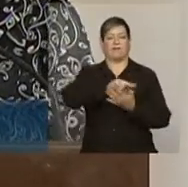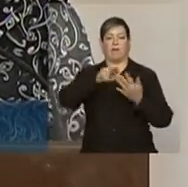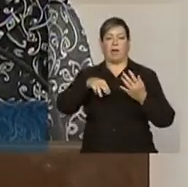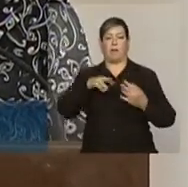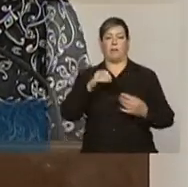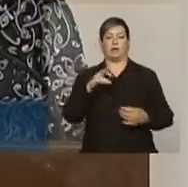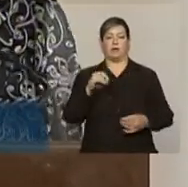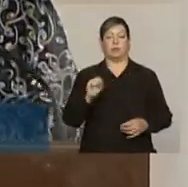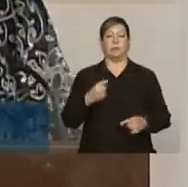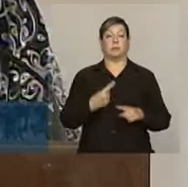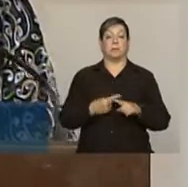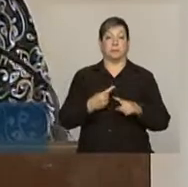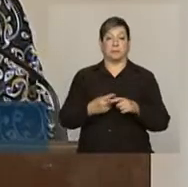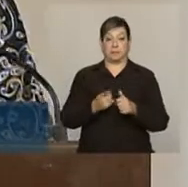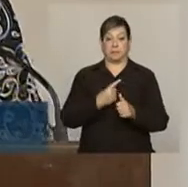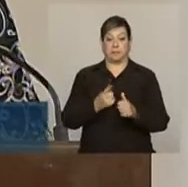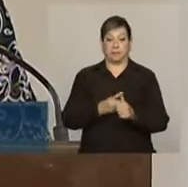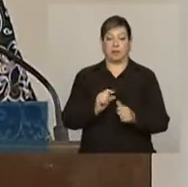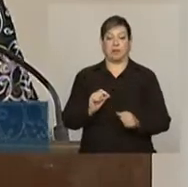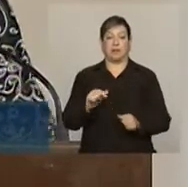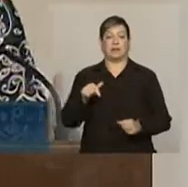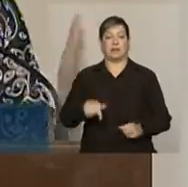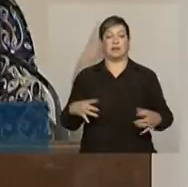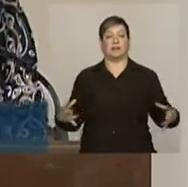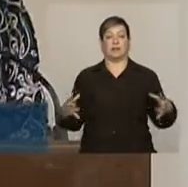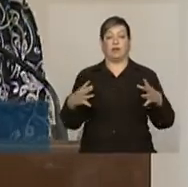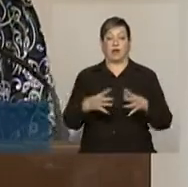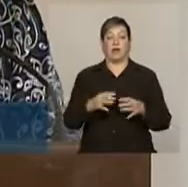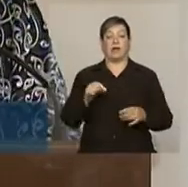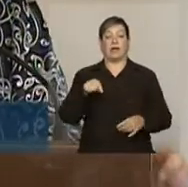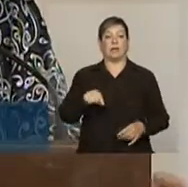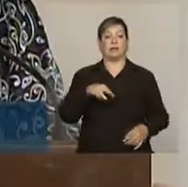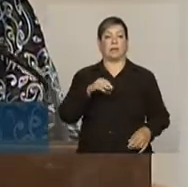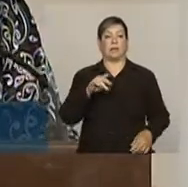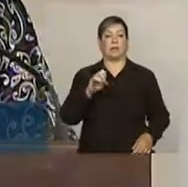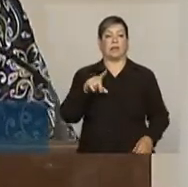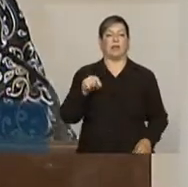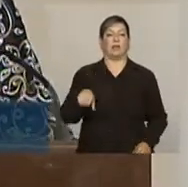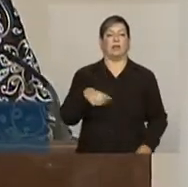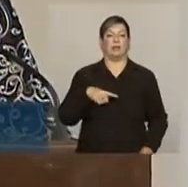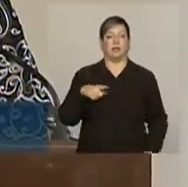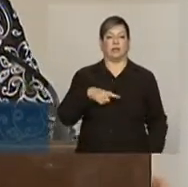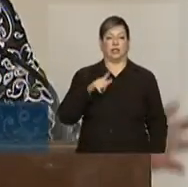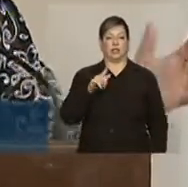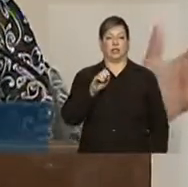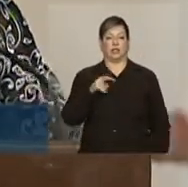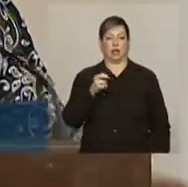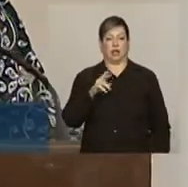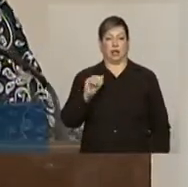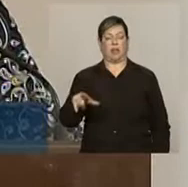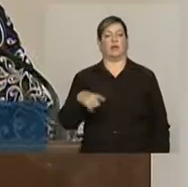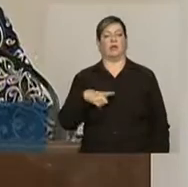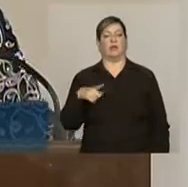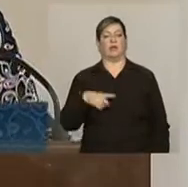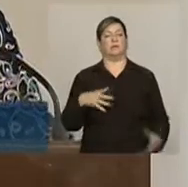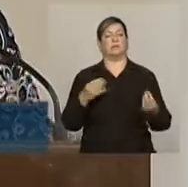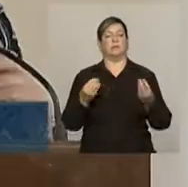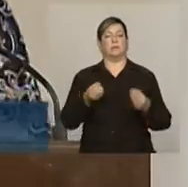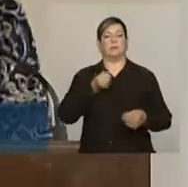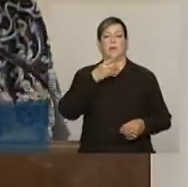motivos. Primeiro, porque implica nesse modelo que o general, de forma muito